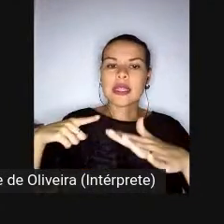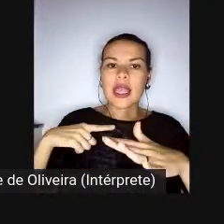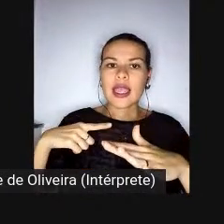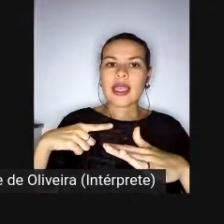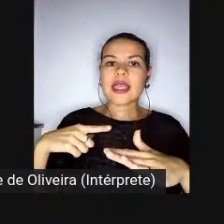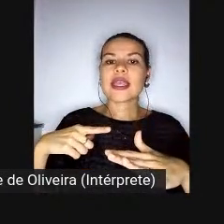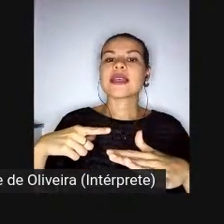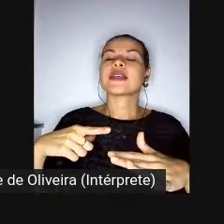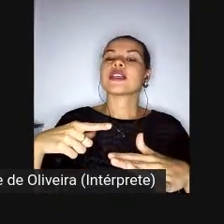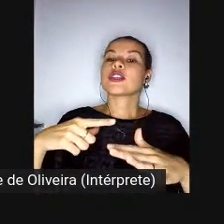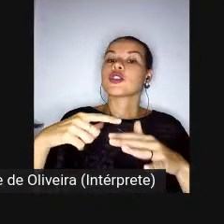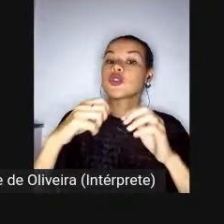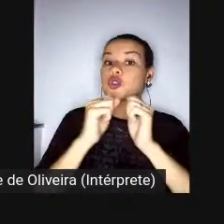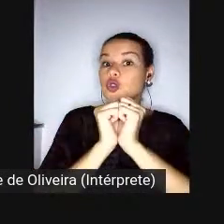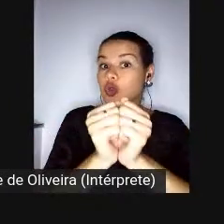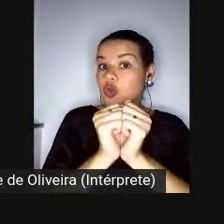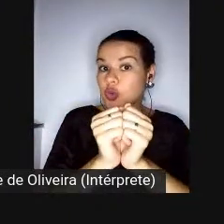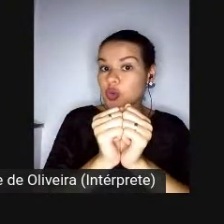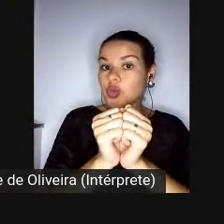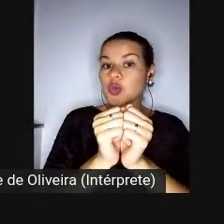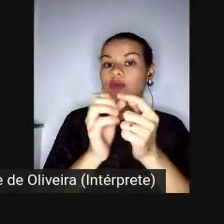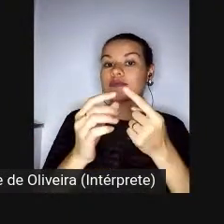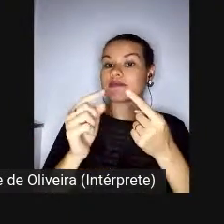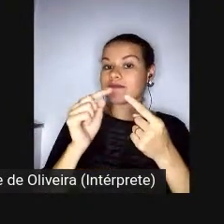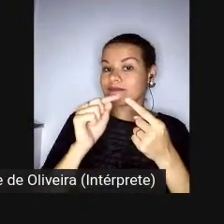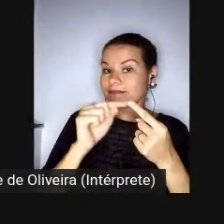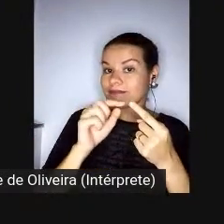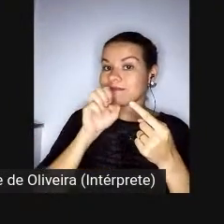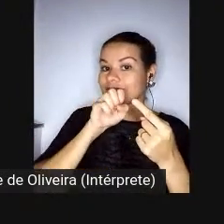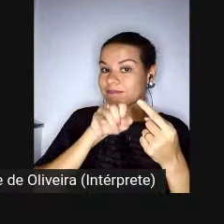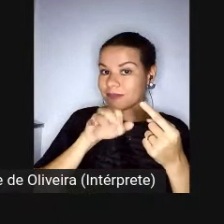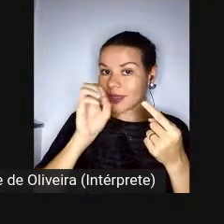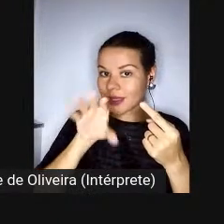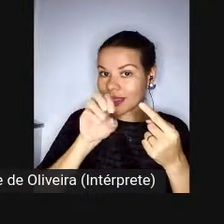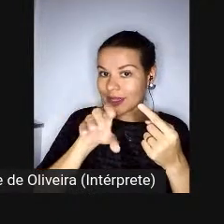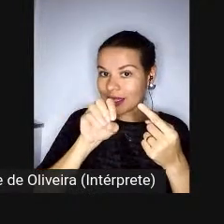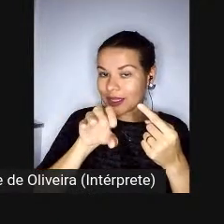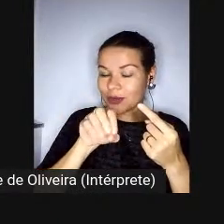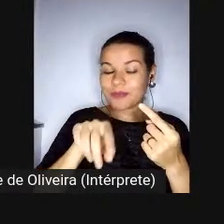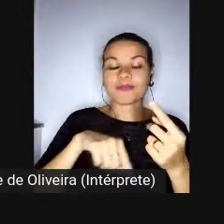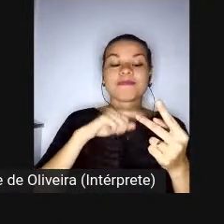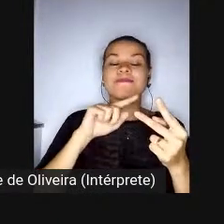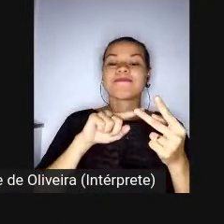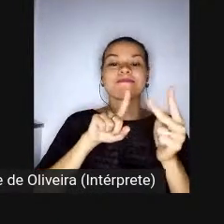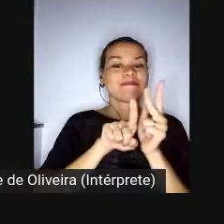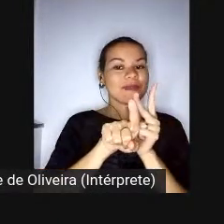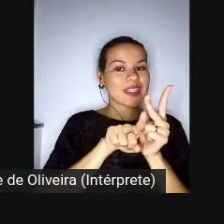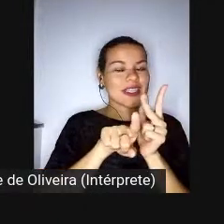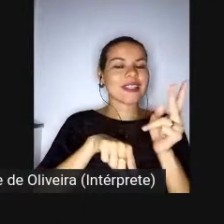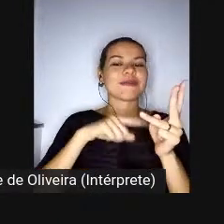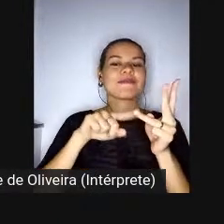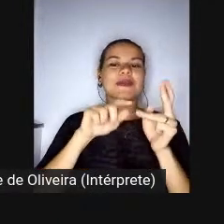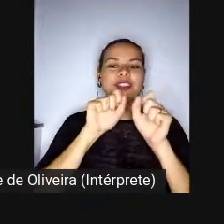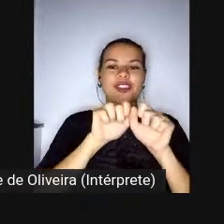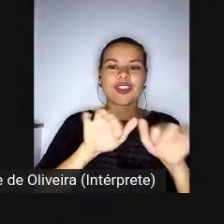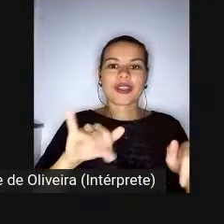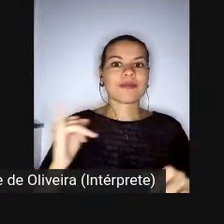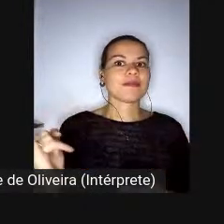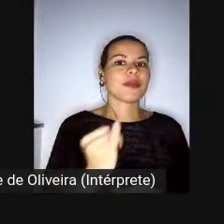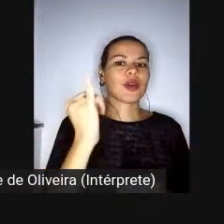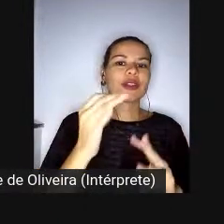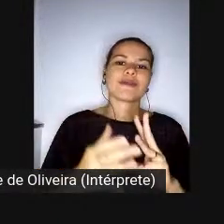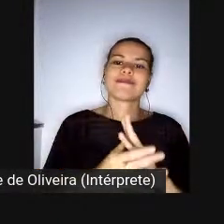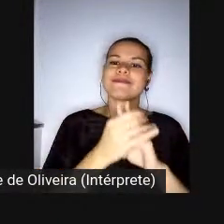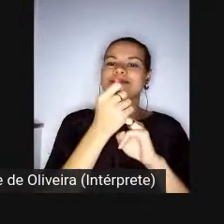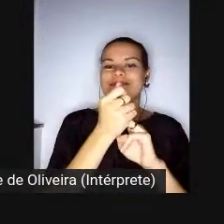sentido completo Instituto Federal sem pesquisa e extensão né por isso que eu tenho importante a gente atualize tripped é uma extenção a